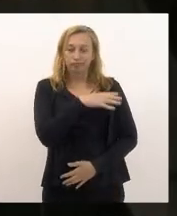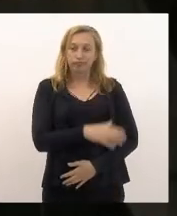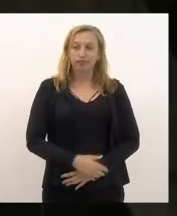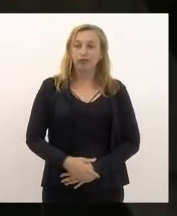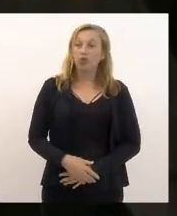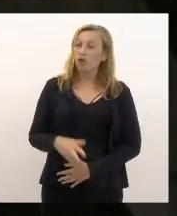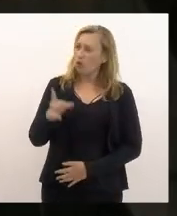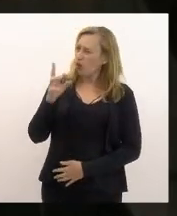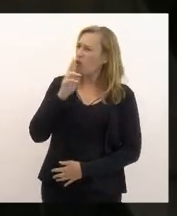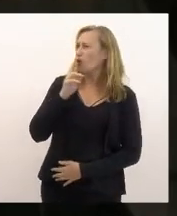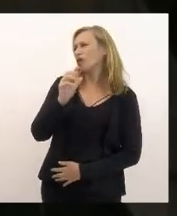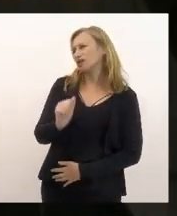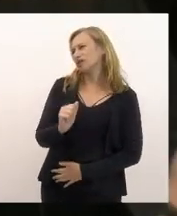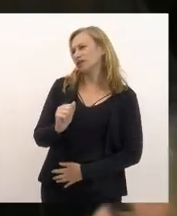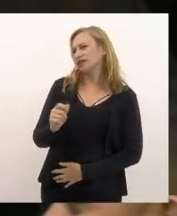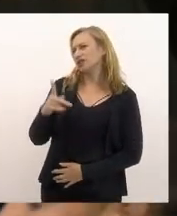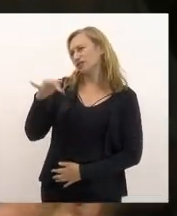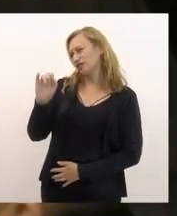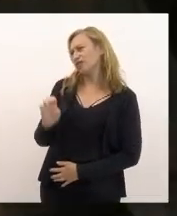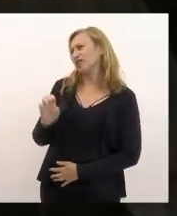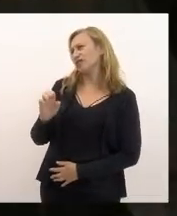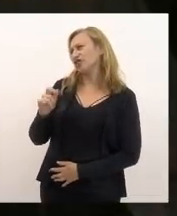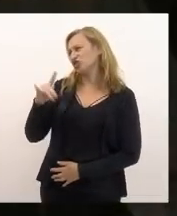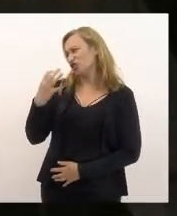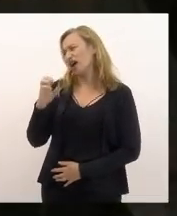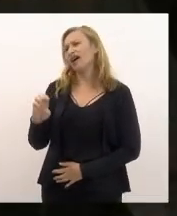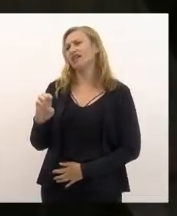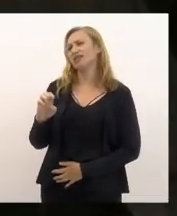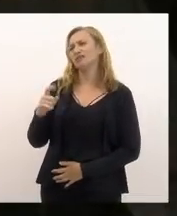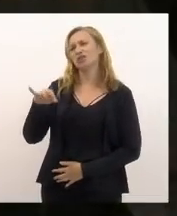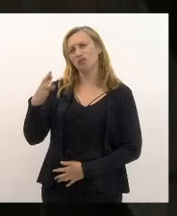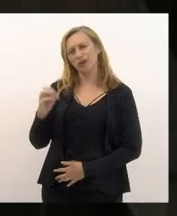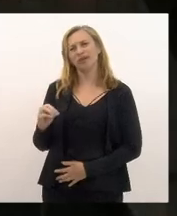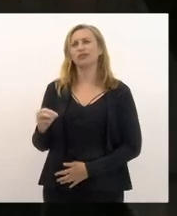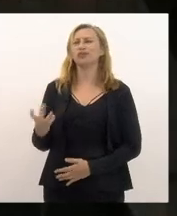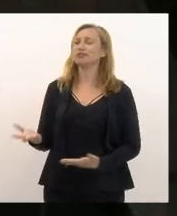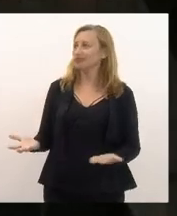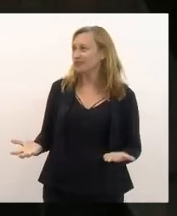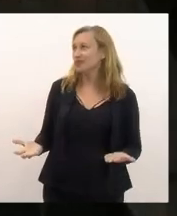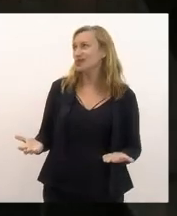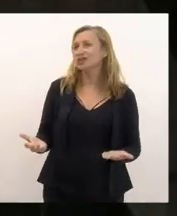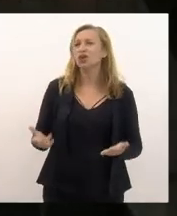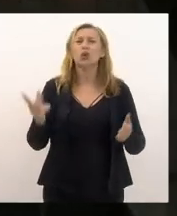Rodrigo, Quinoploc, Charles Batista, Márcio Galberto,